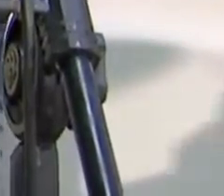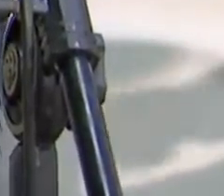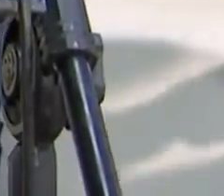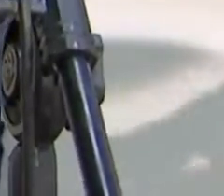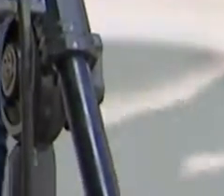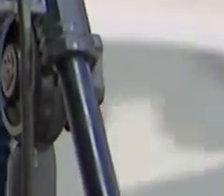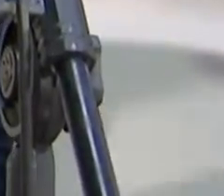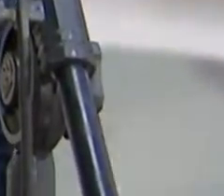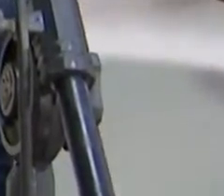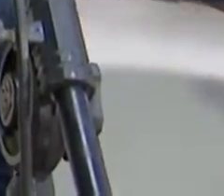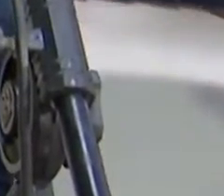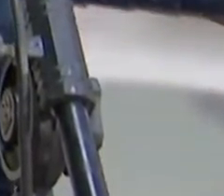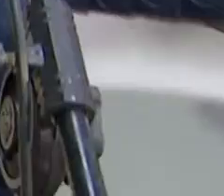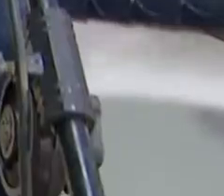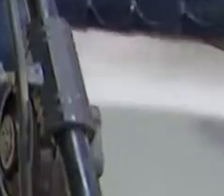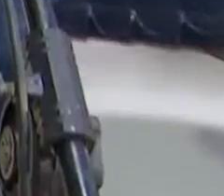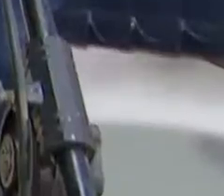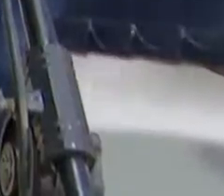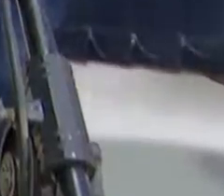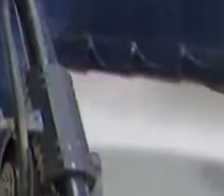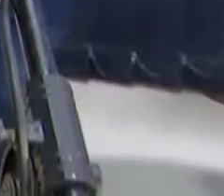I can't see.